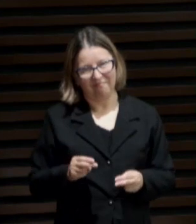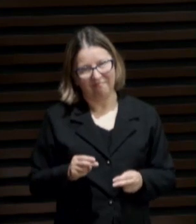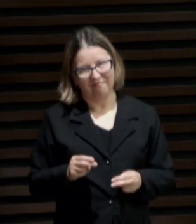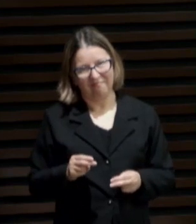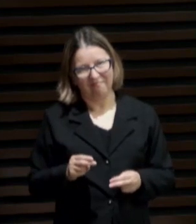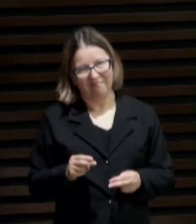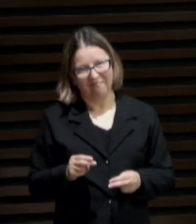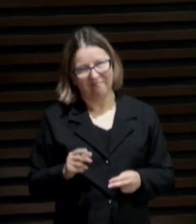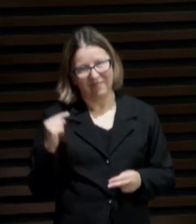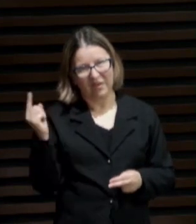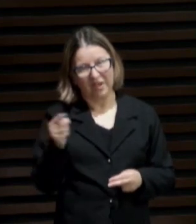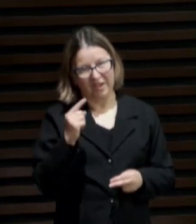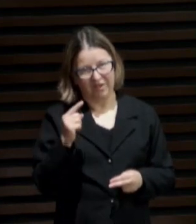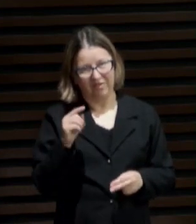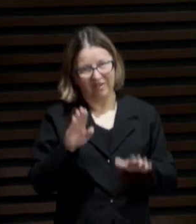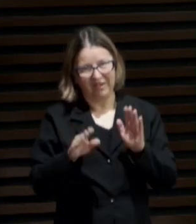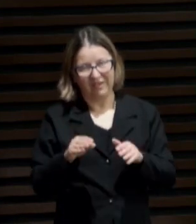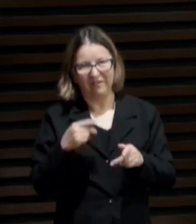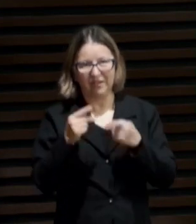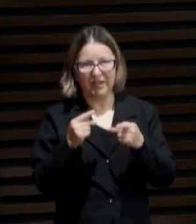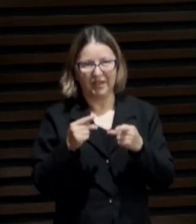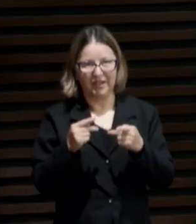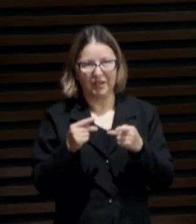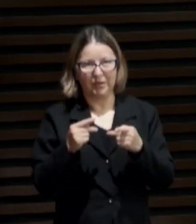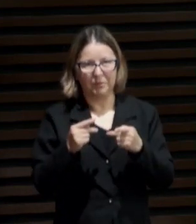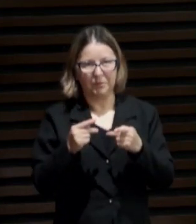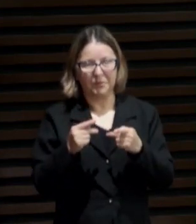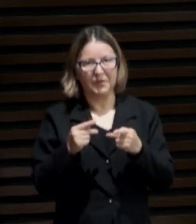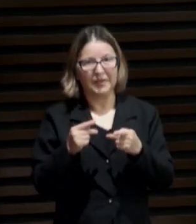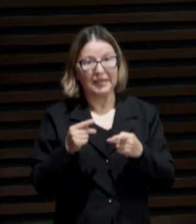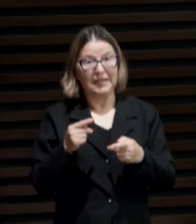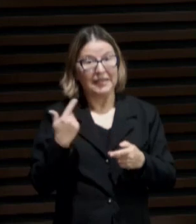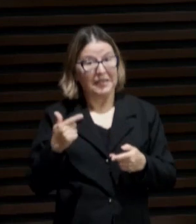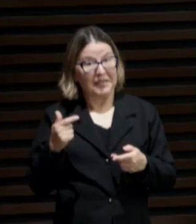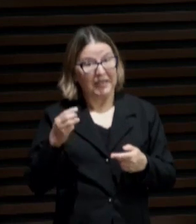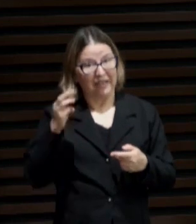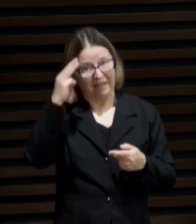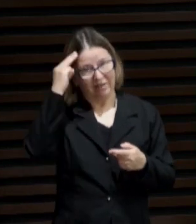de maneira precipitada e sem reflexão. Isso aqui é muito importante.